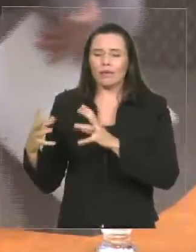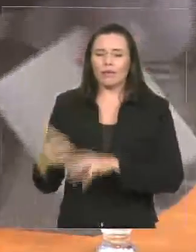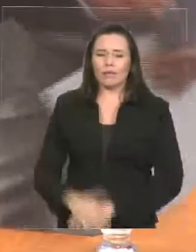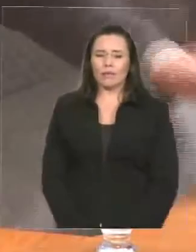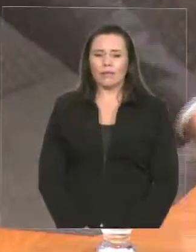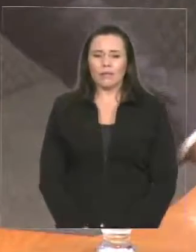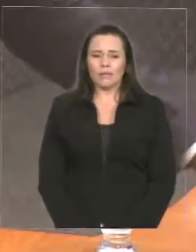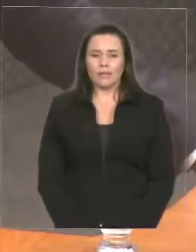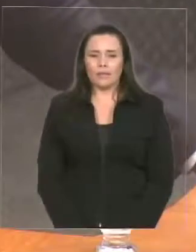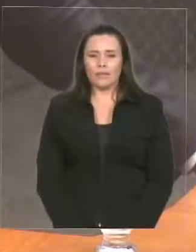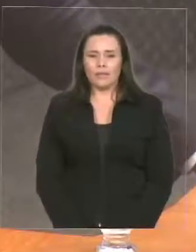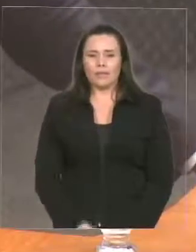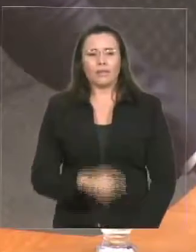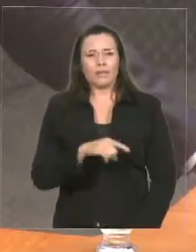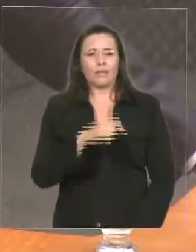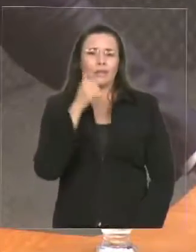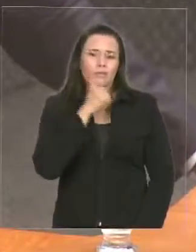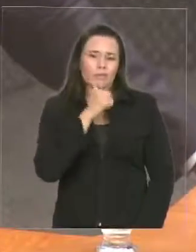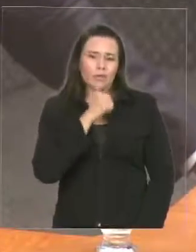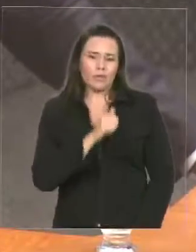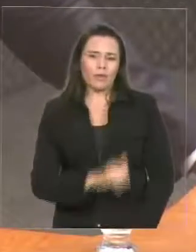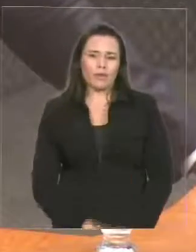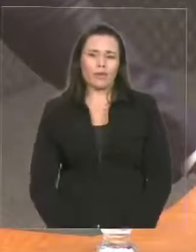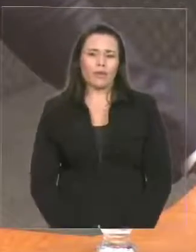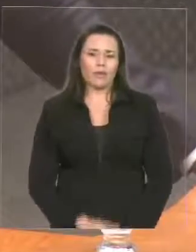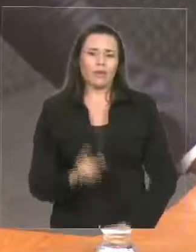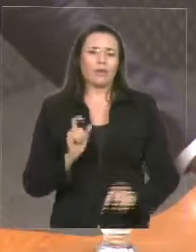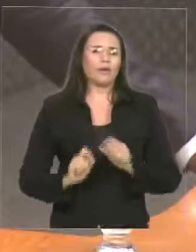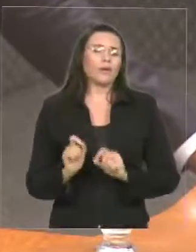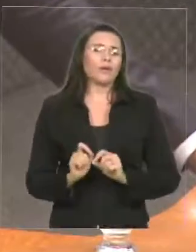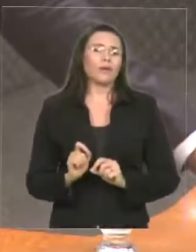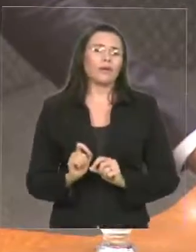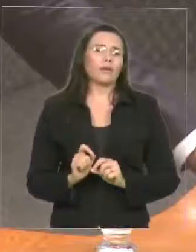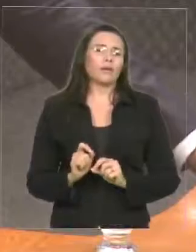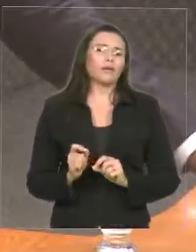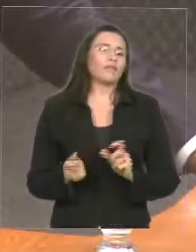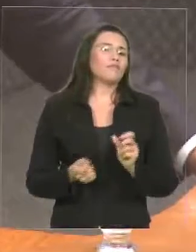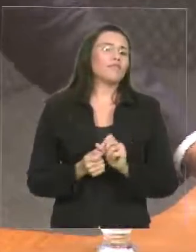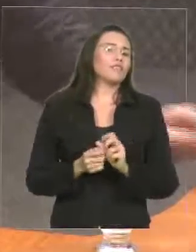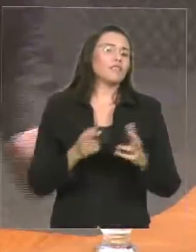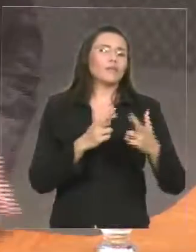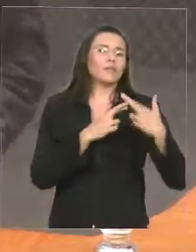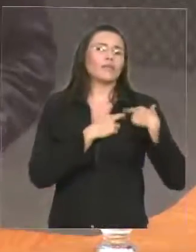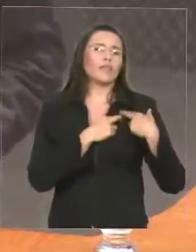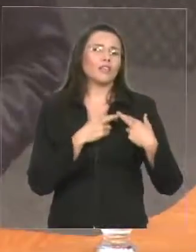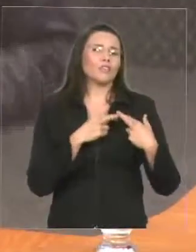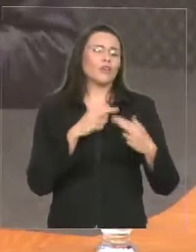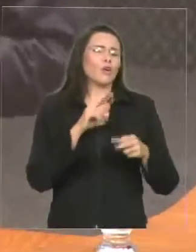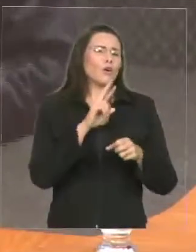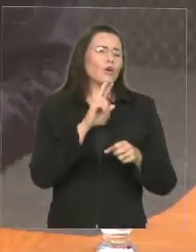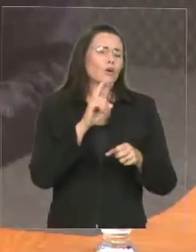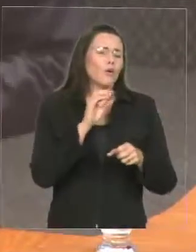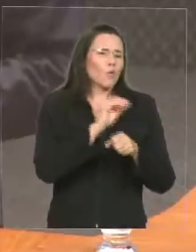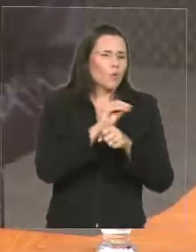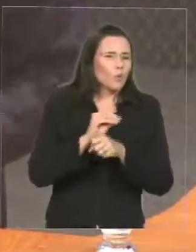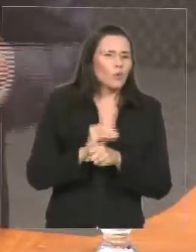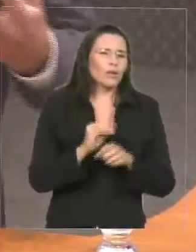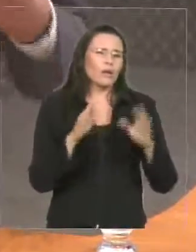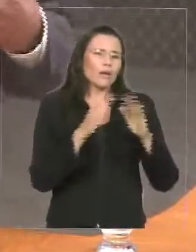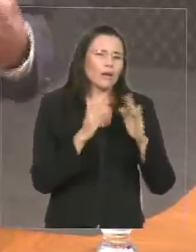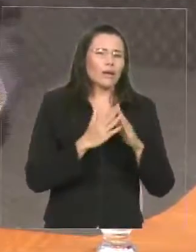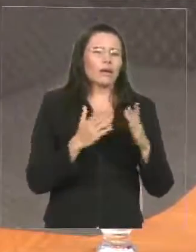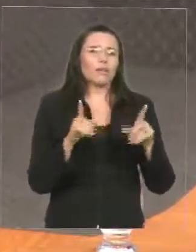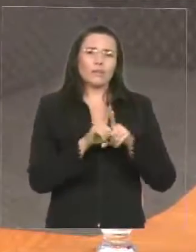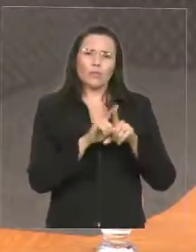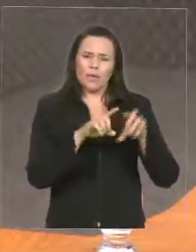10 mil anos atrás, animais que até hoje são domesticados. E na medida, deputada, em que ela abria, viscerava,